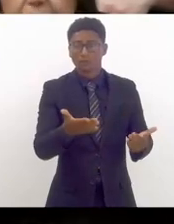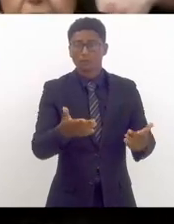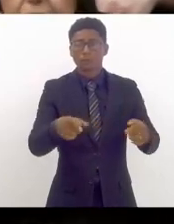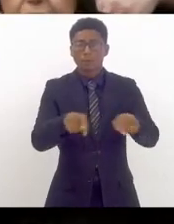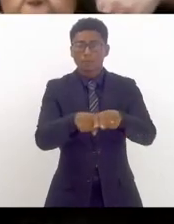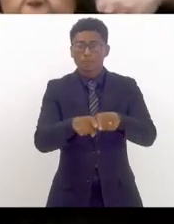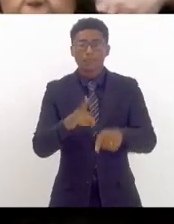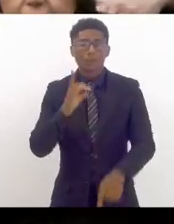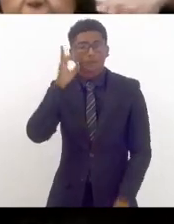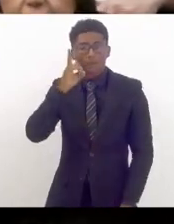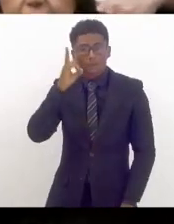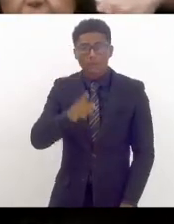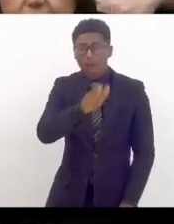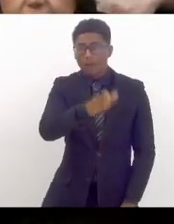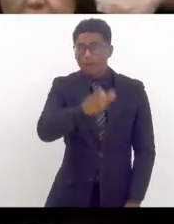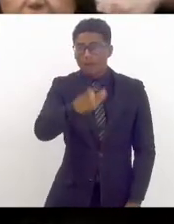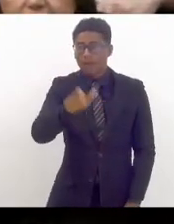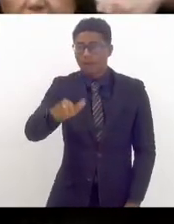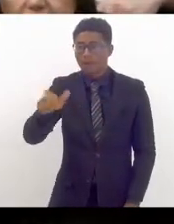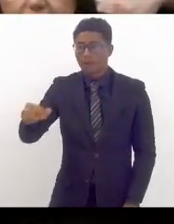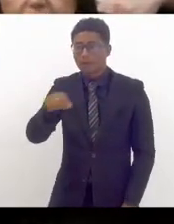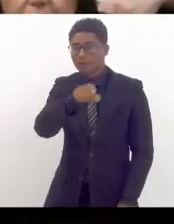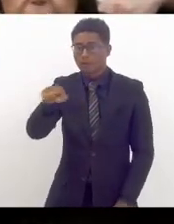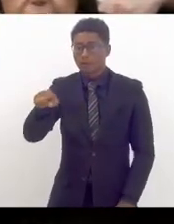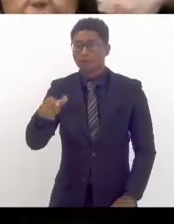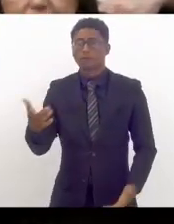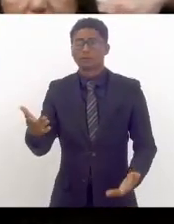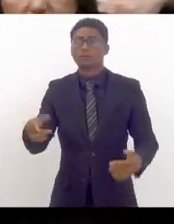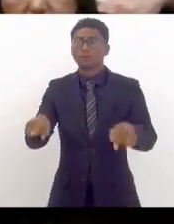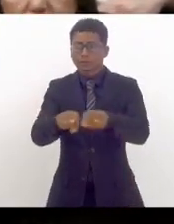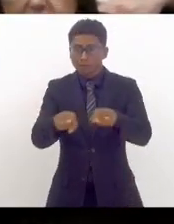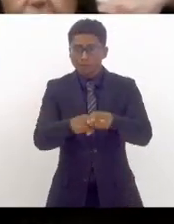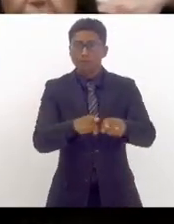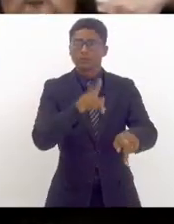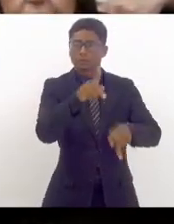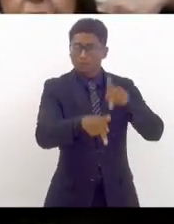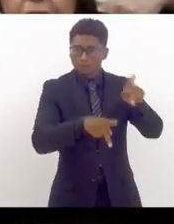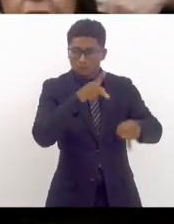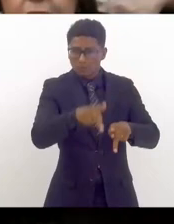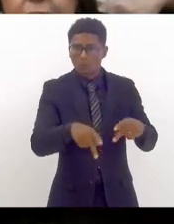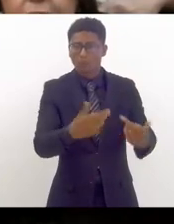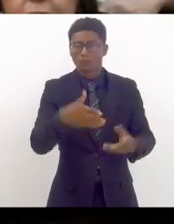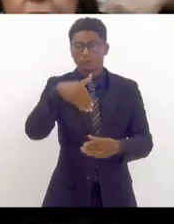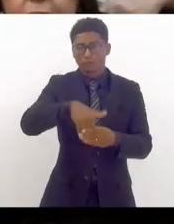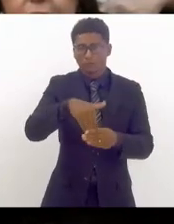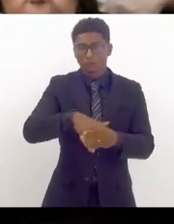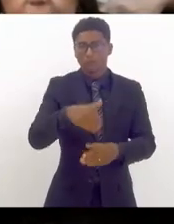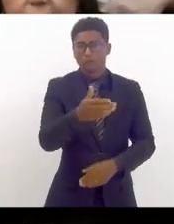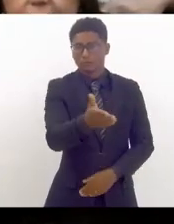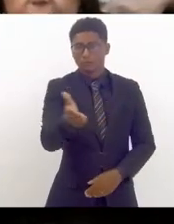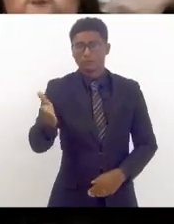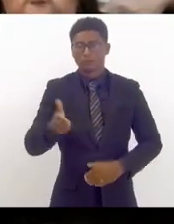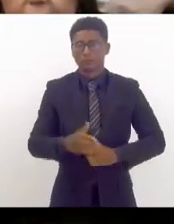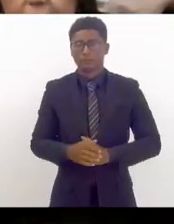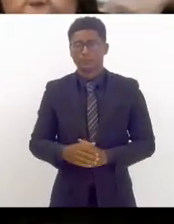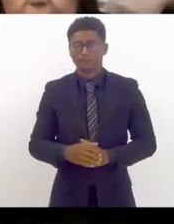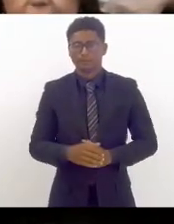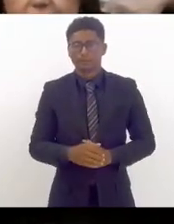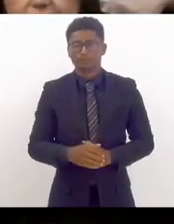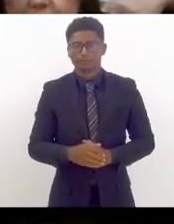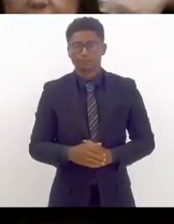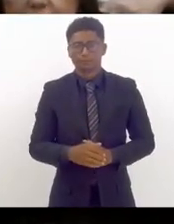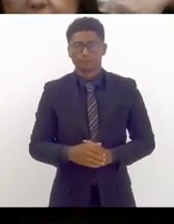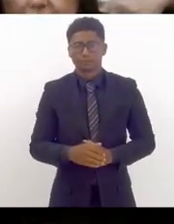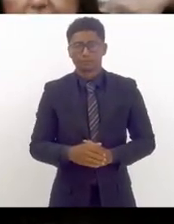dos deputados e deputadas que também foram democraticamente eleitos pelo povo. Eleitos pelo